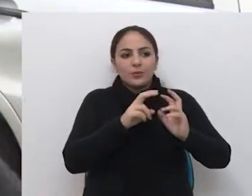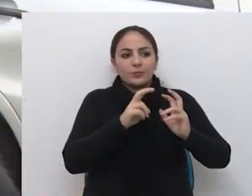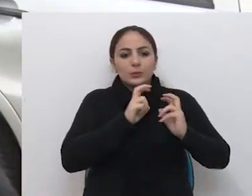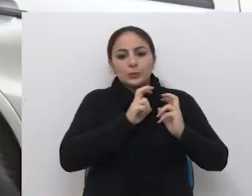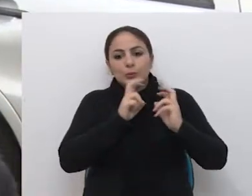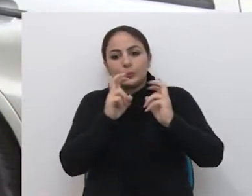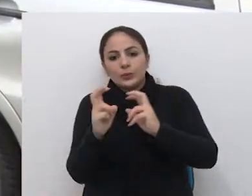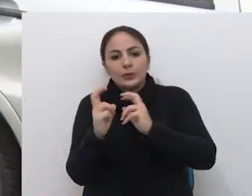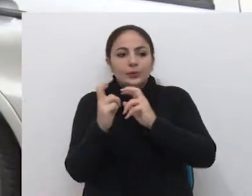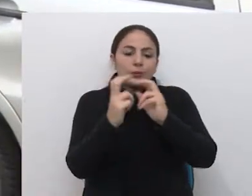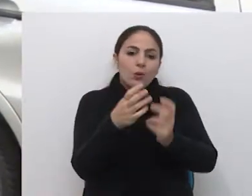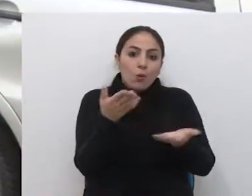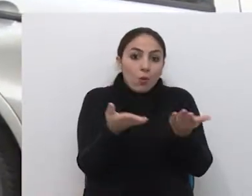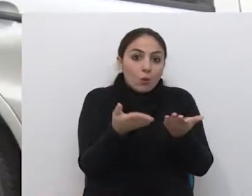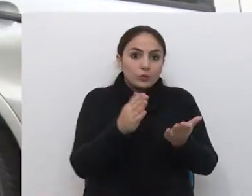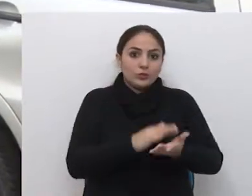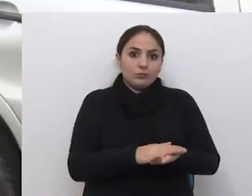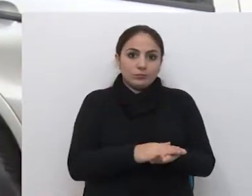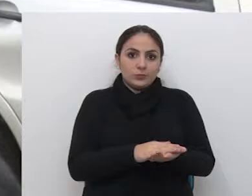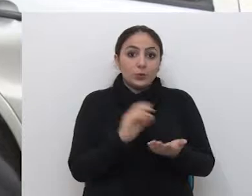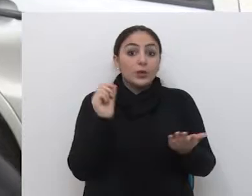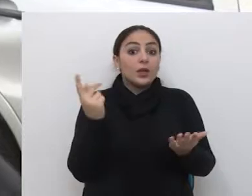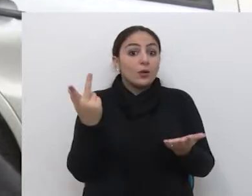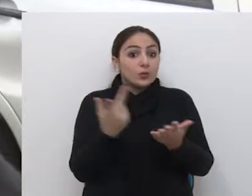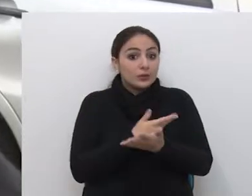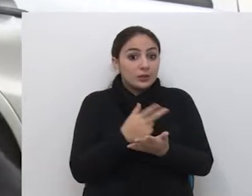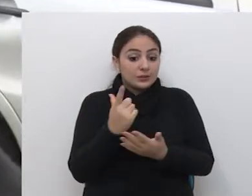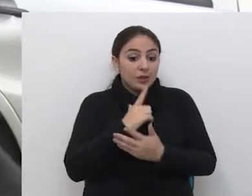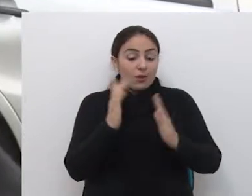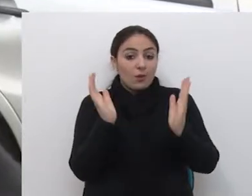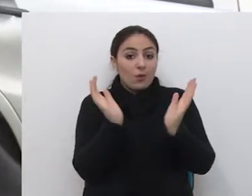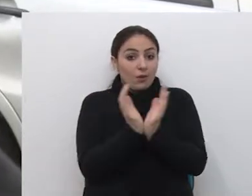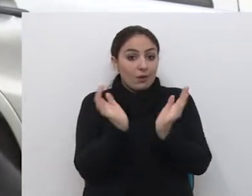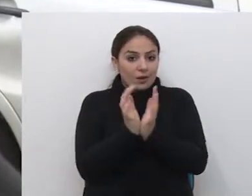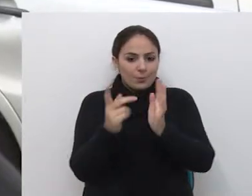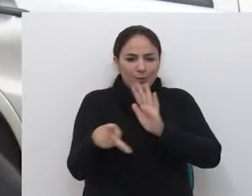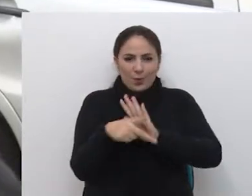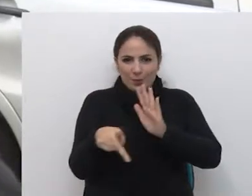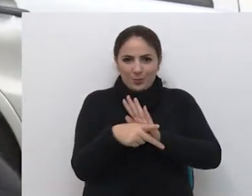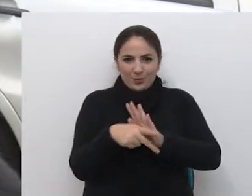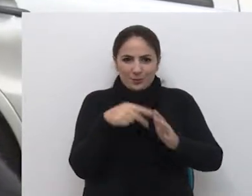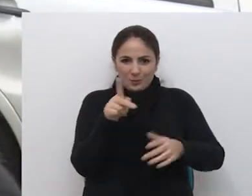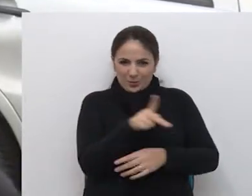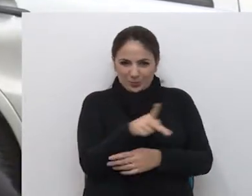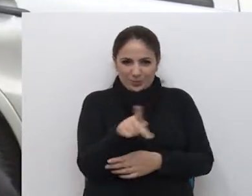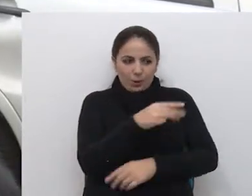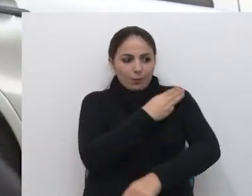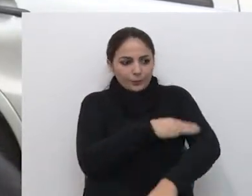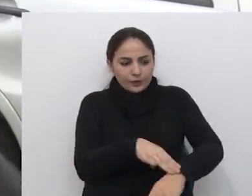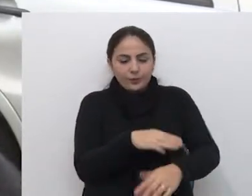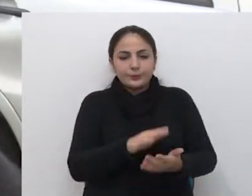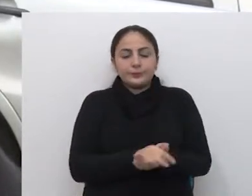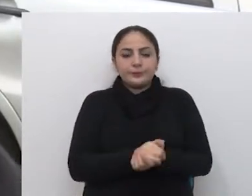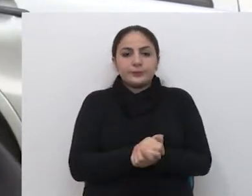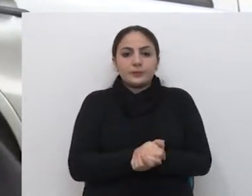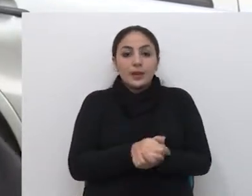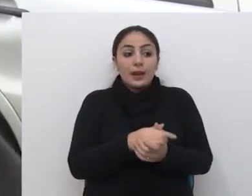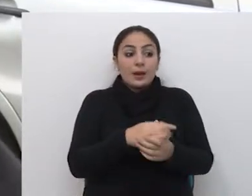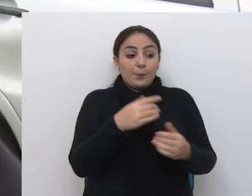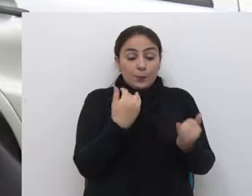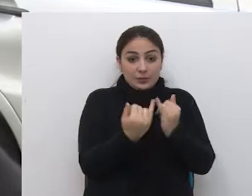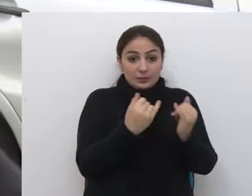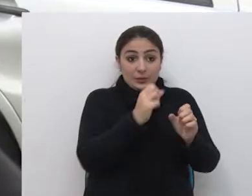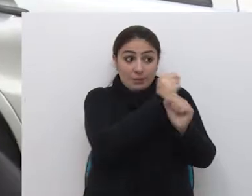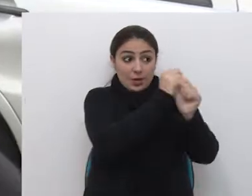próprio transporte coletivo nosso hoje. Ele tem colegas nossos que são do magistério, que eles têm cada período